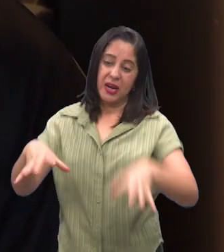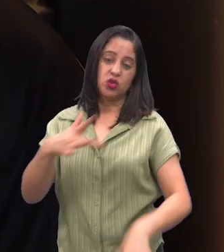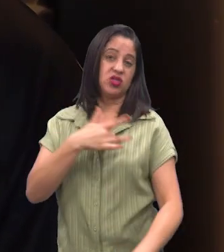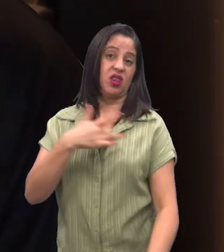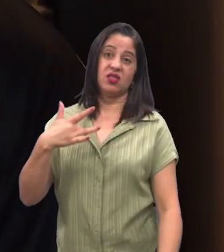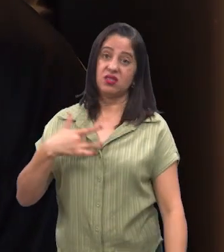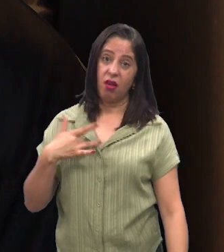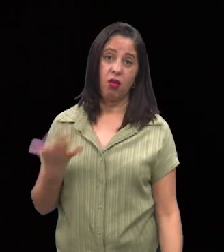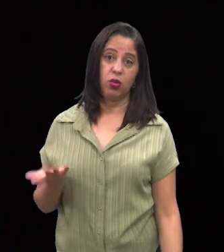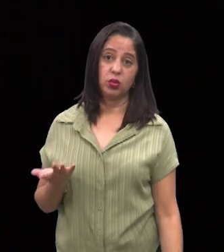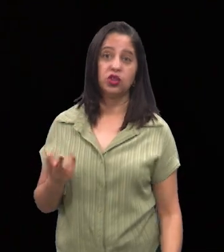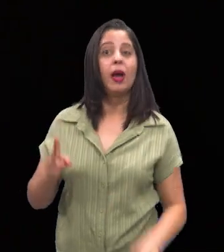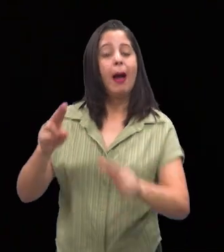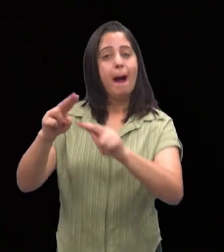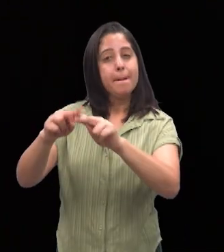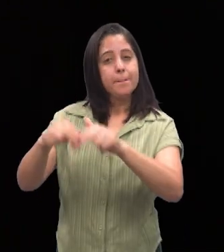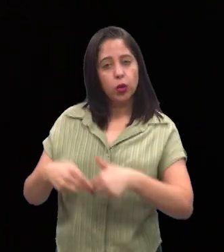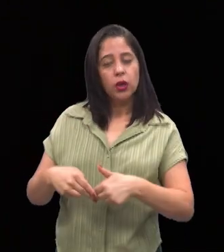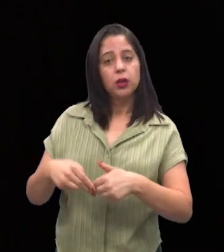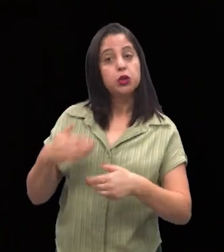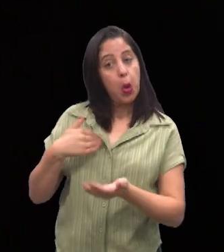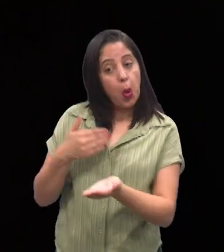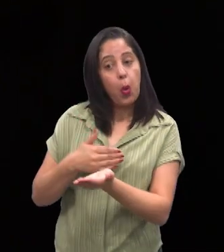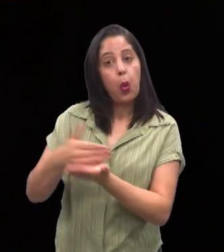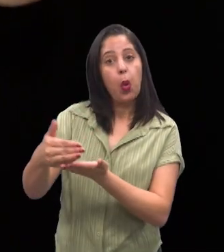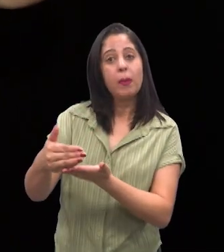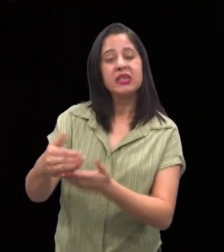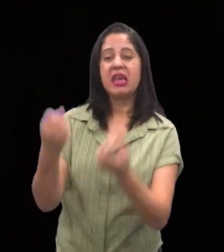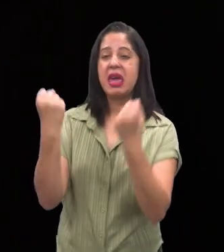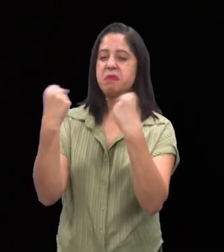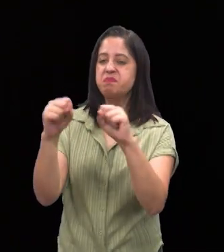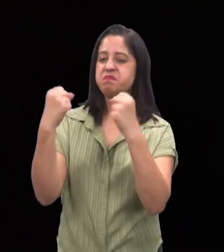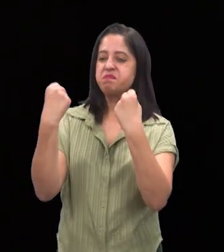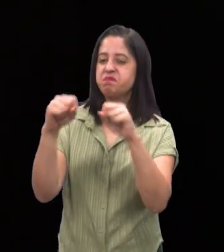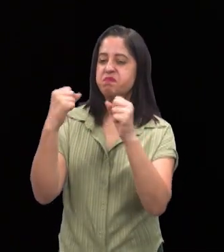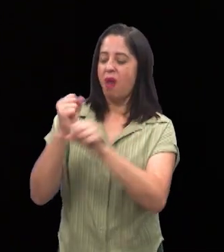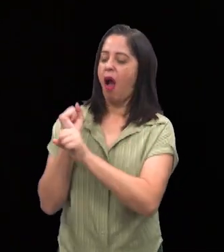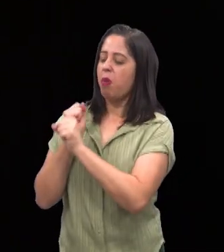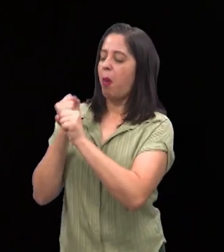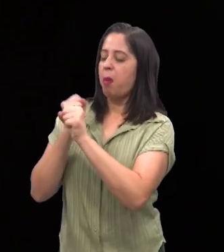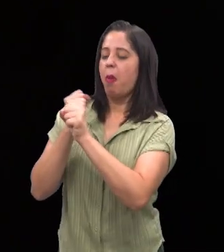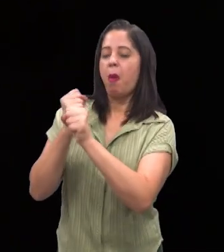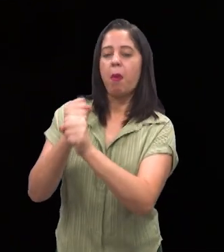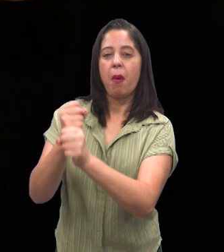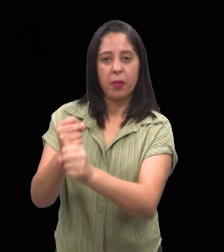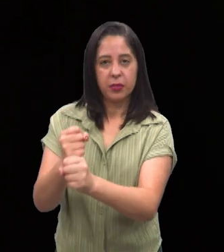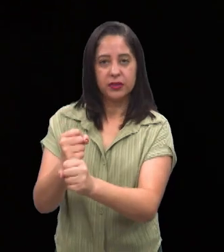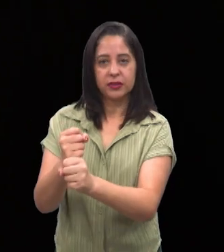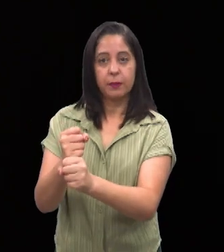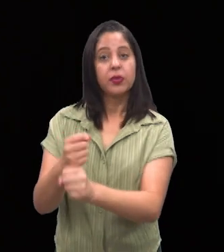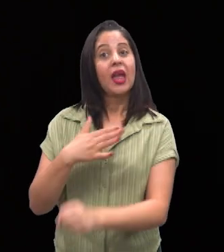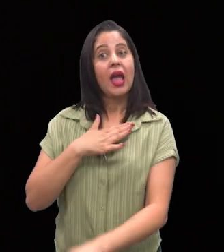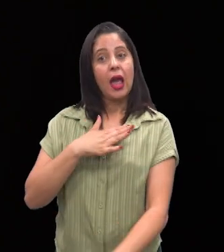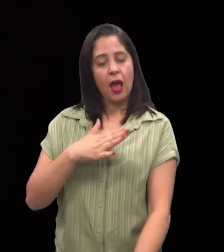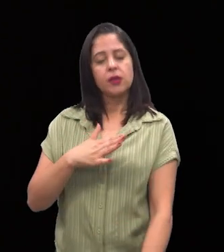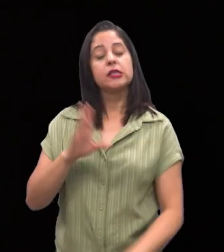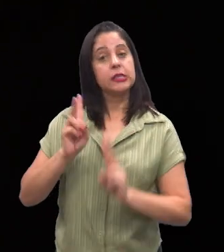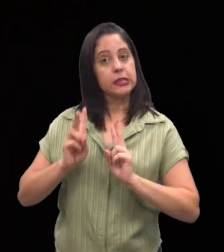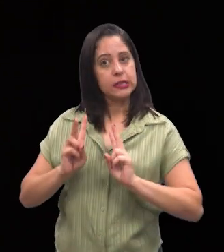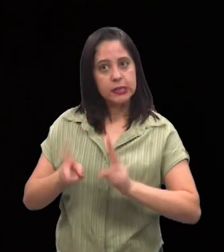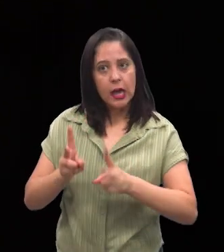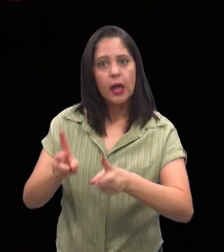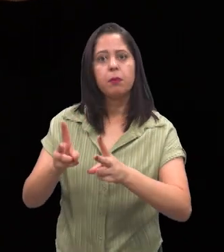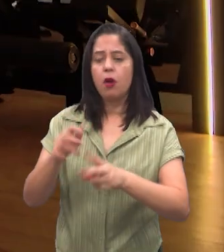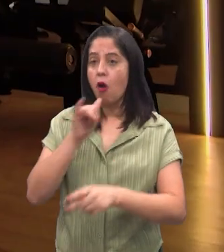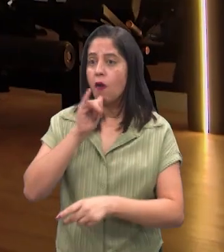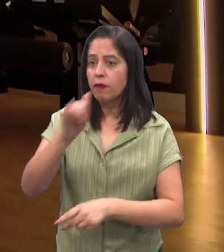desenvolvimento pessoal. E por isso que eu pratiquei atividade física por vários anos e continuo praticando. Eu gosto de dizer que a atividade física